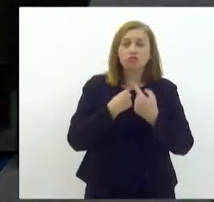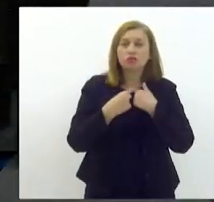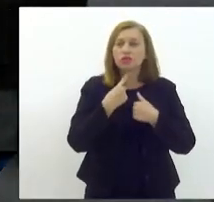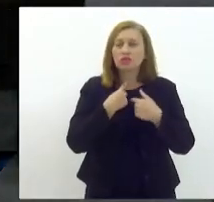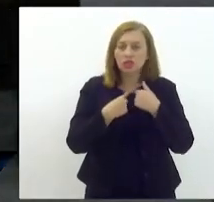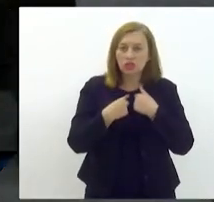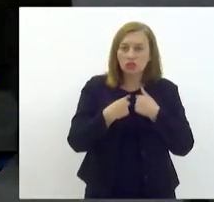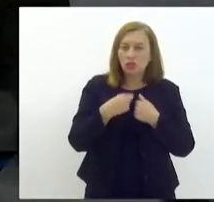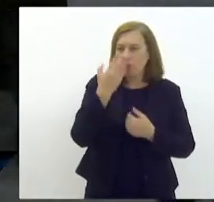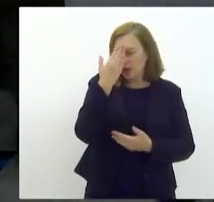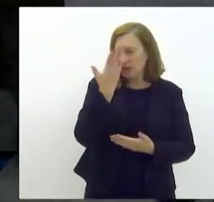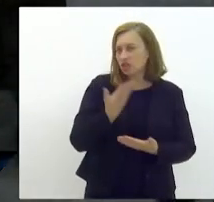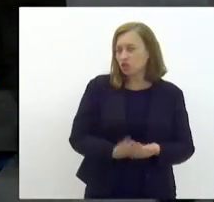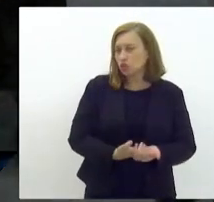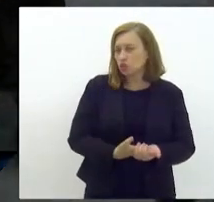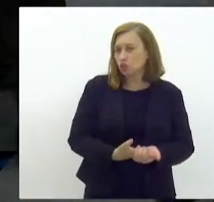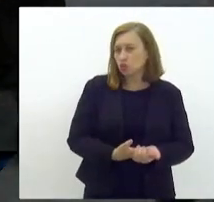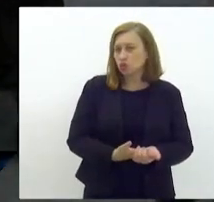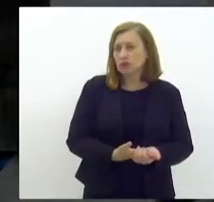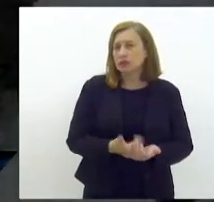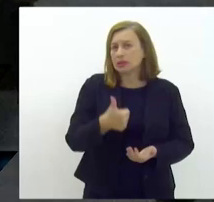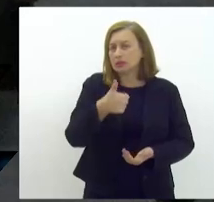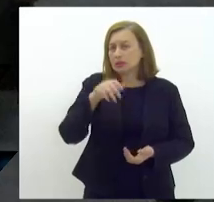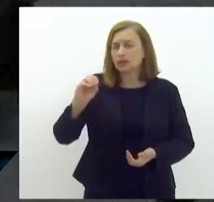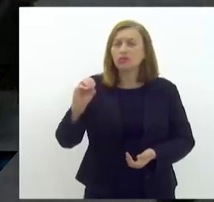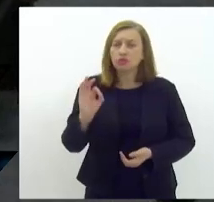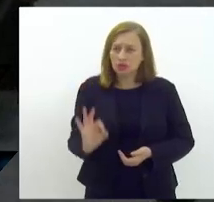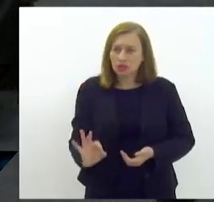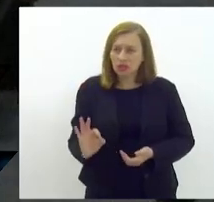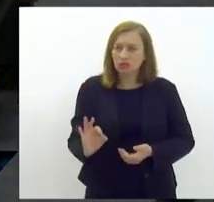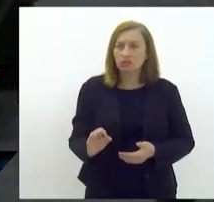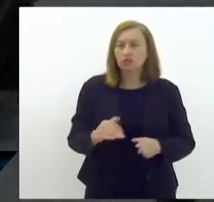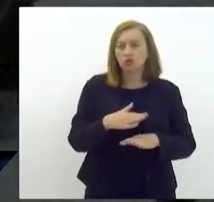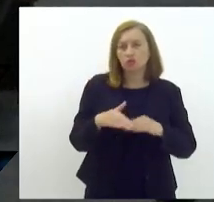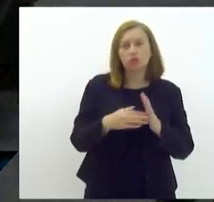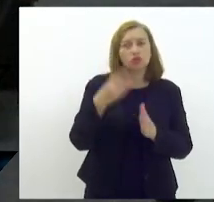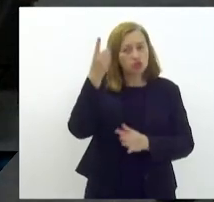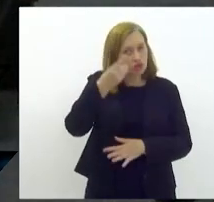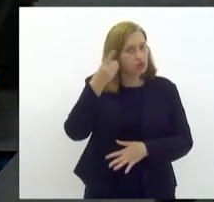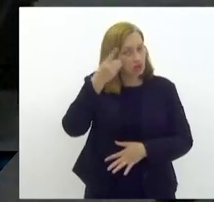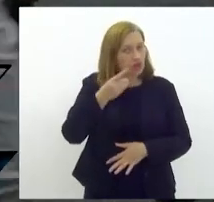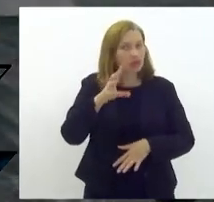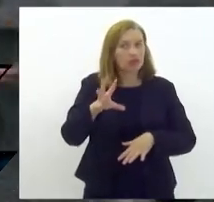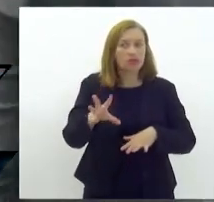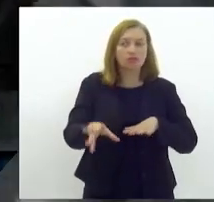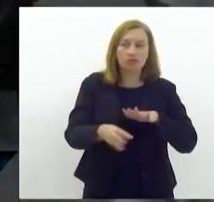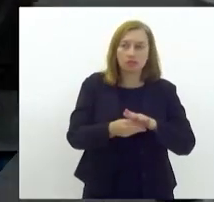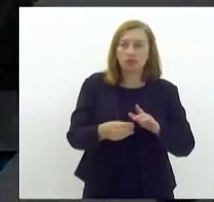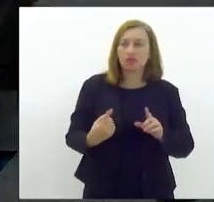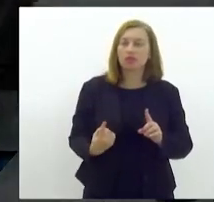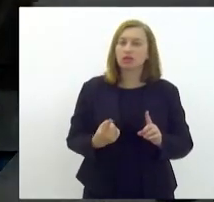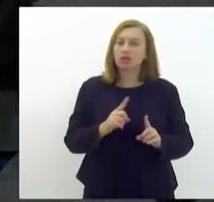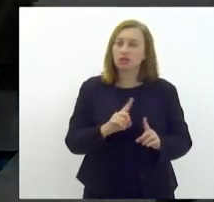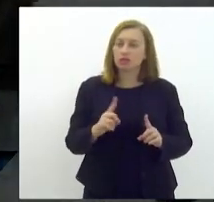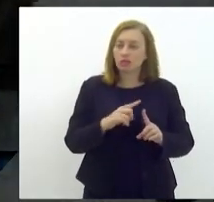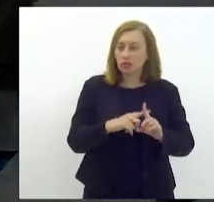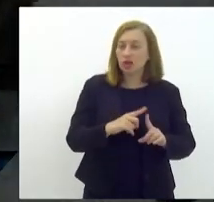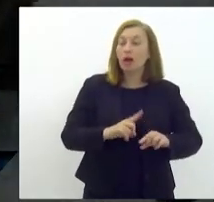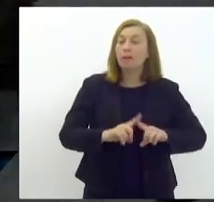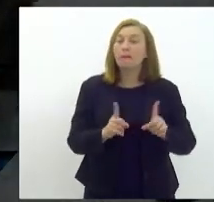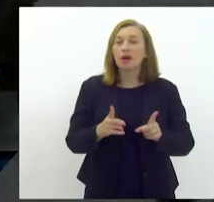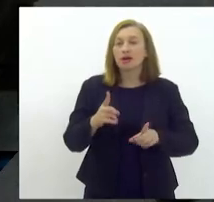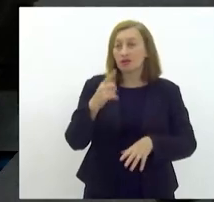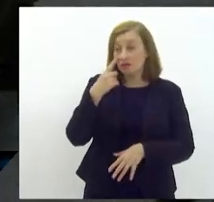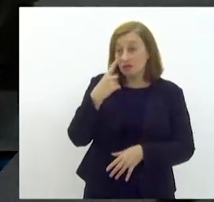creio eu que 100% dessa casa nós temos as emendas impositivas visto que o